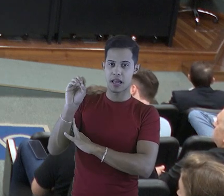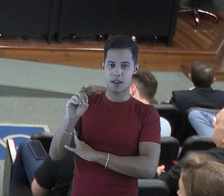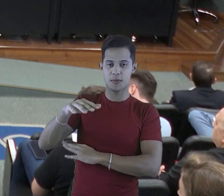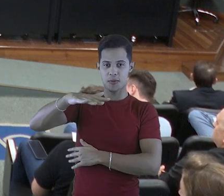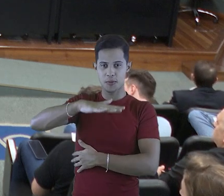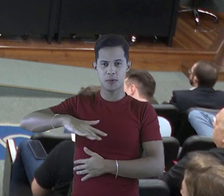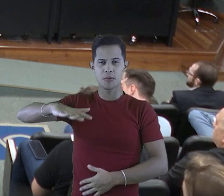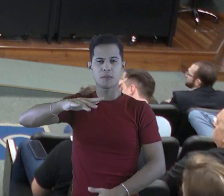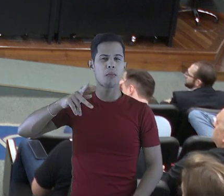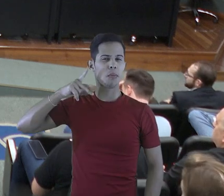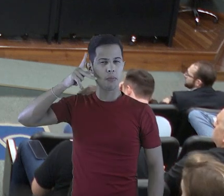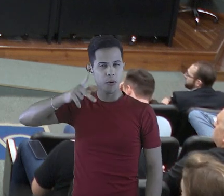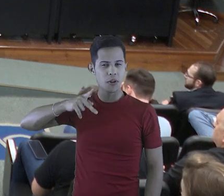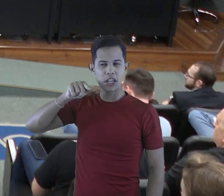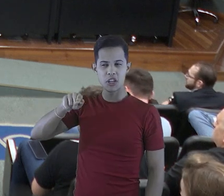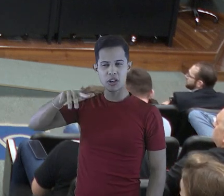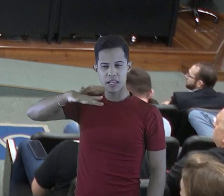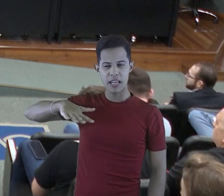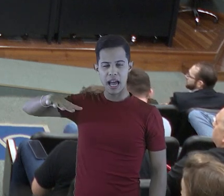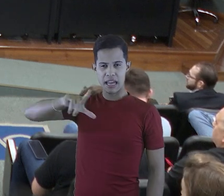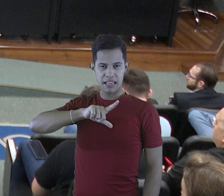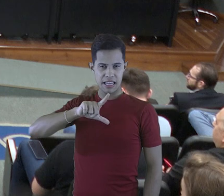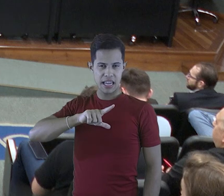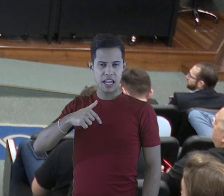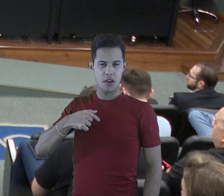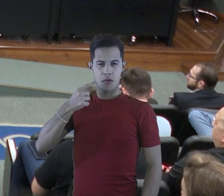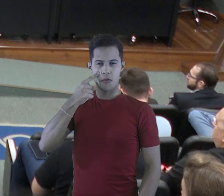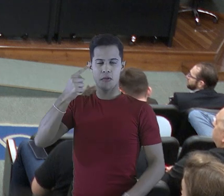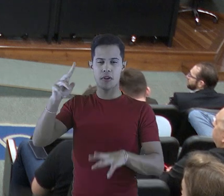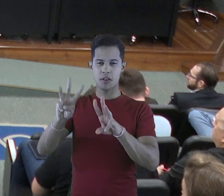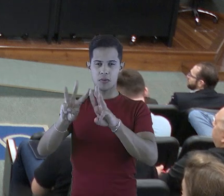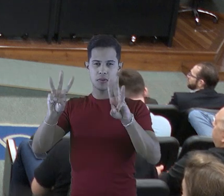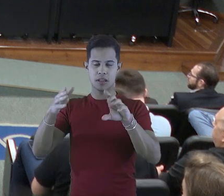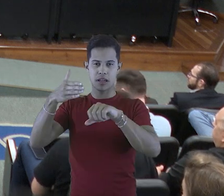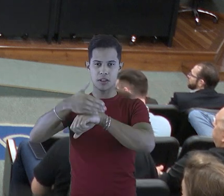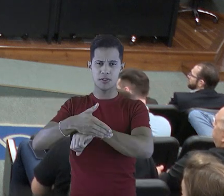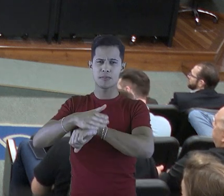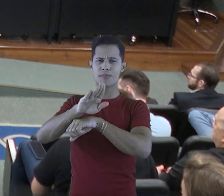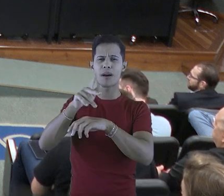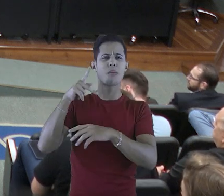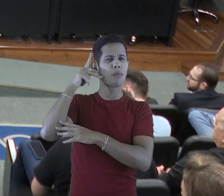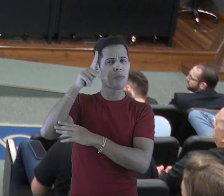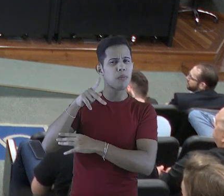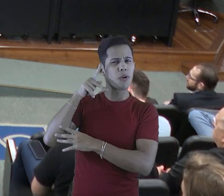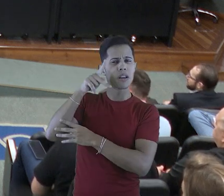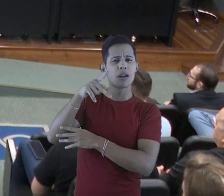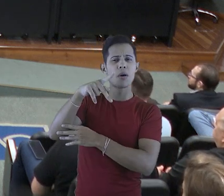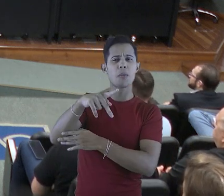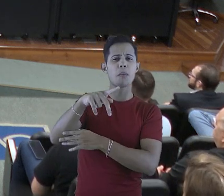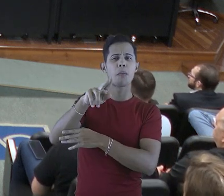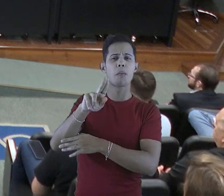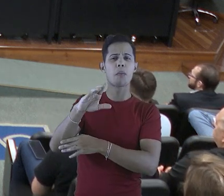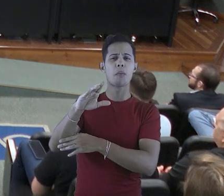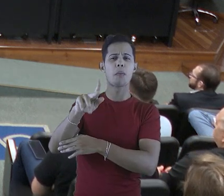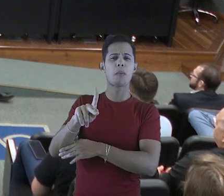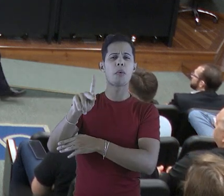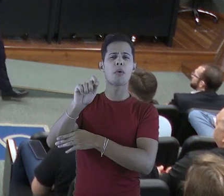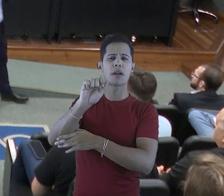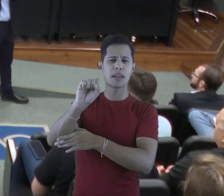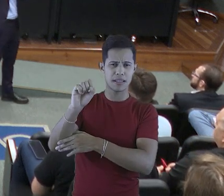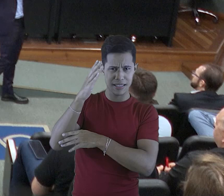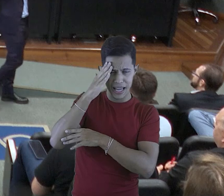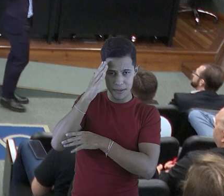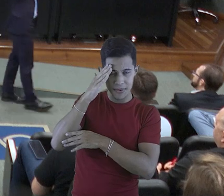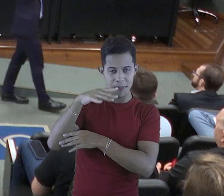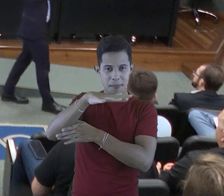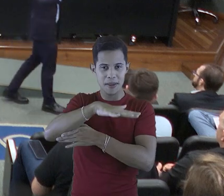aqui na Assembleia, que eu vi lá no hot site de vocês. Sabe por que serve a política de cookies? O são os cookies? O pessoal do ATI aí sabe melhor